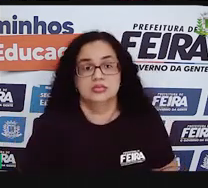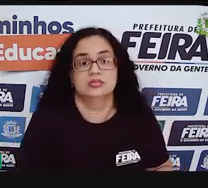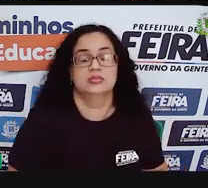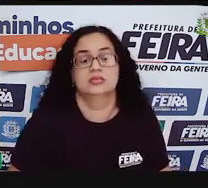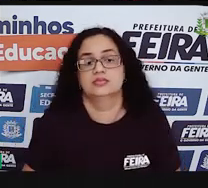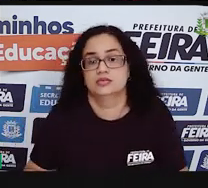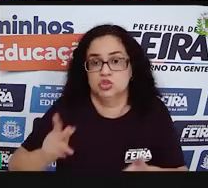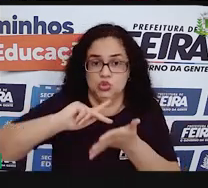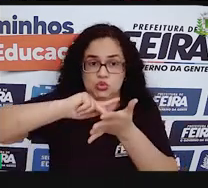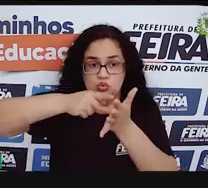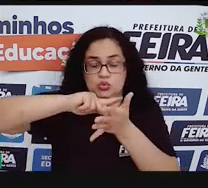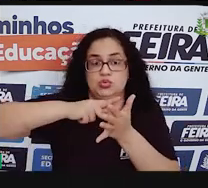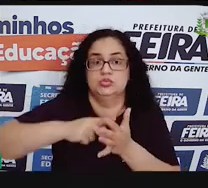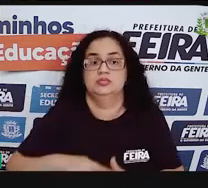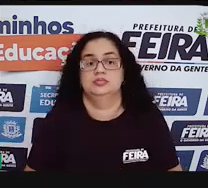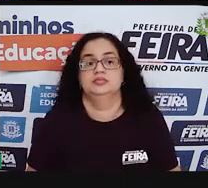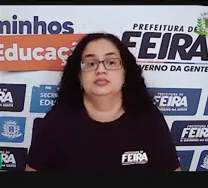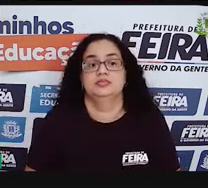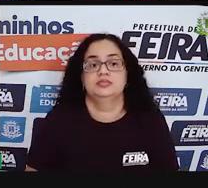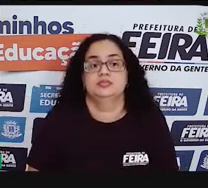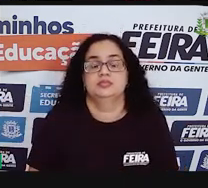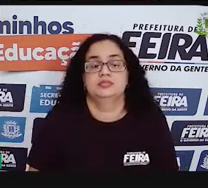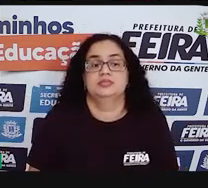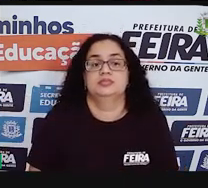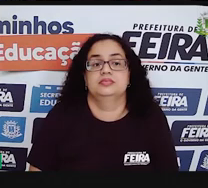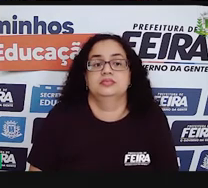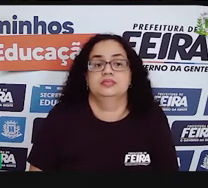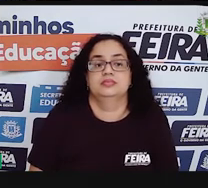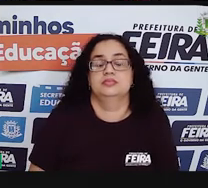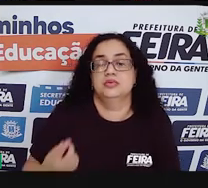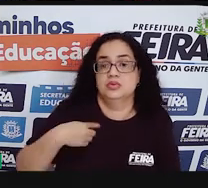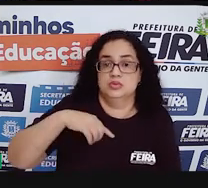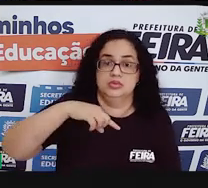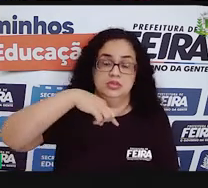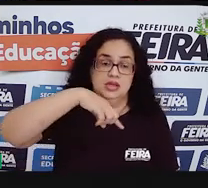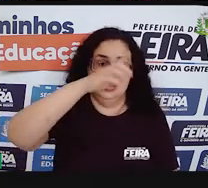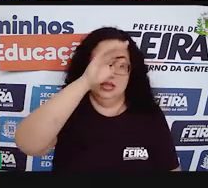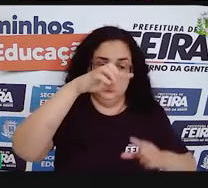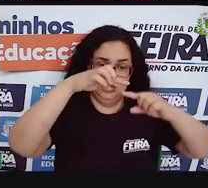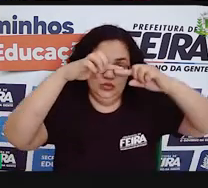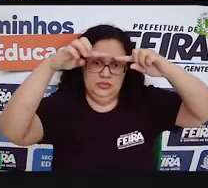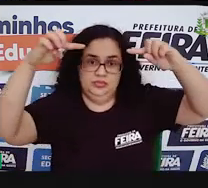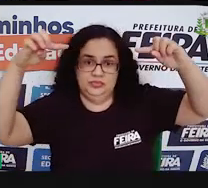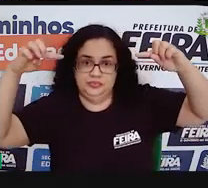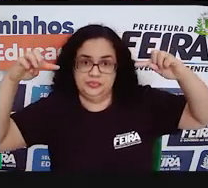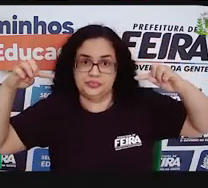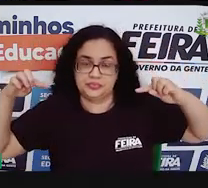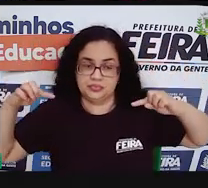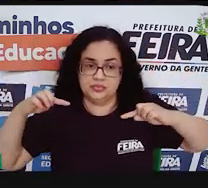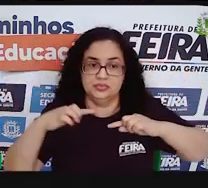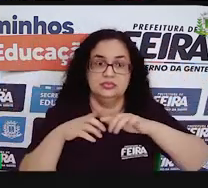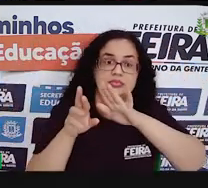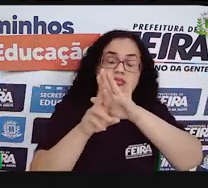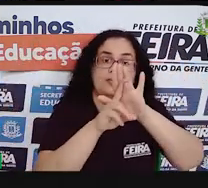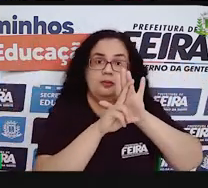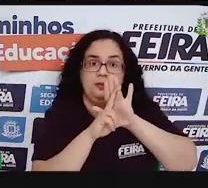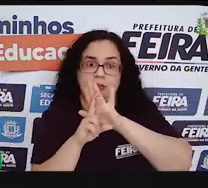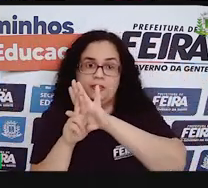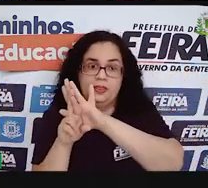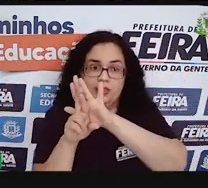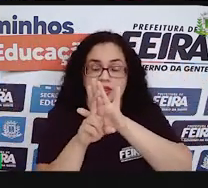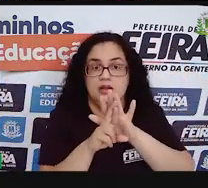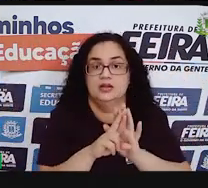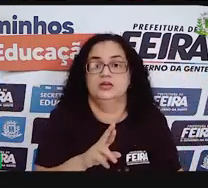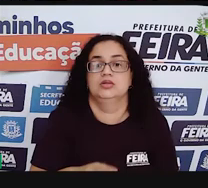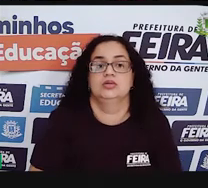formas geométricas das colunas, que são aí retângulos, e estão apresentados